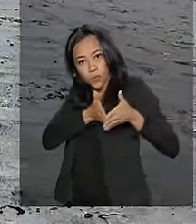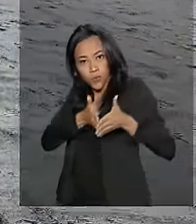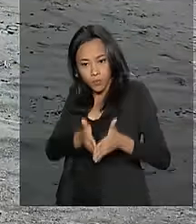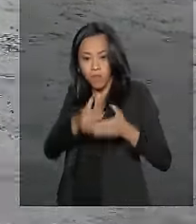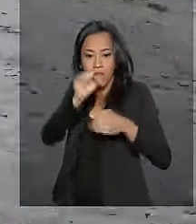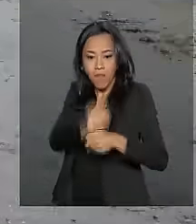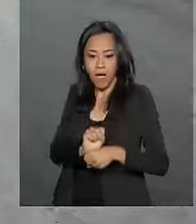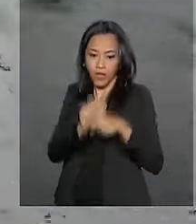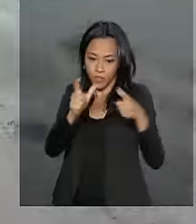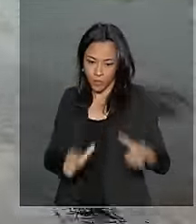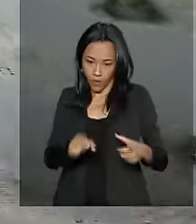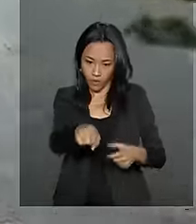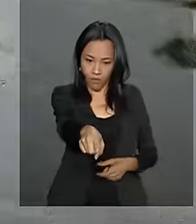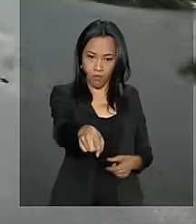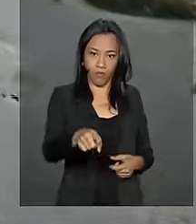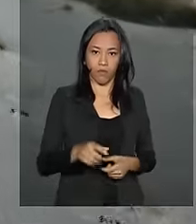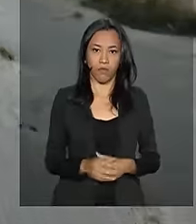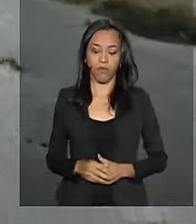continente gelado.